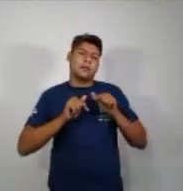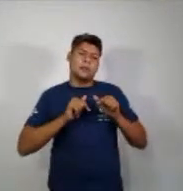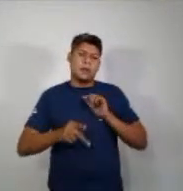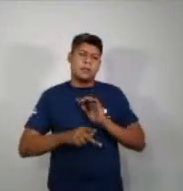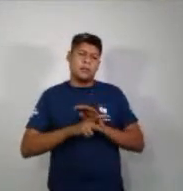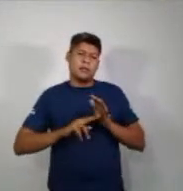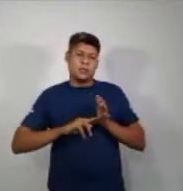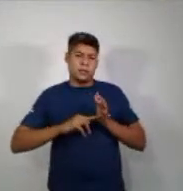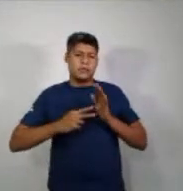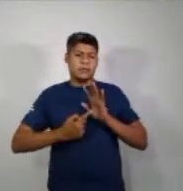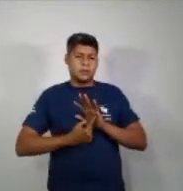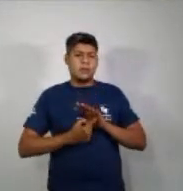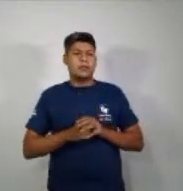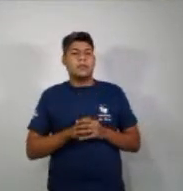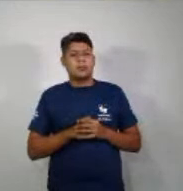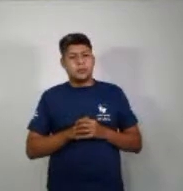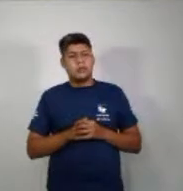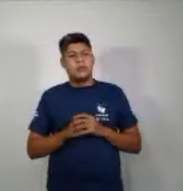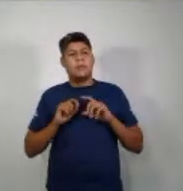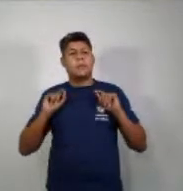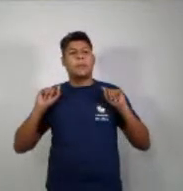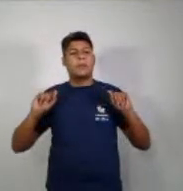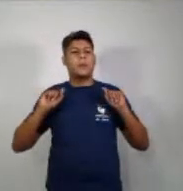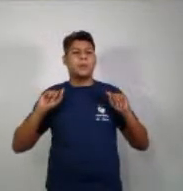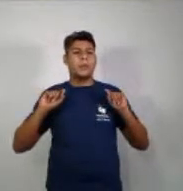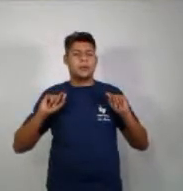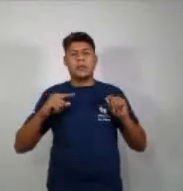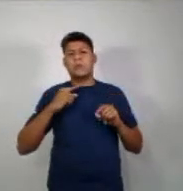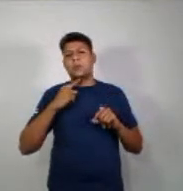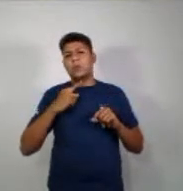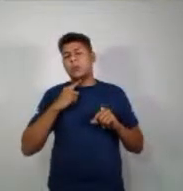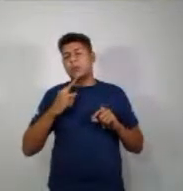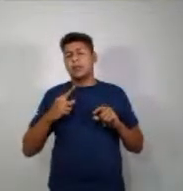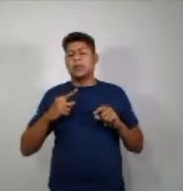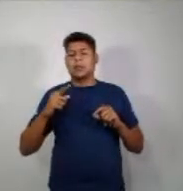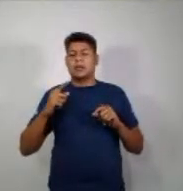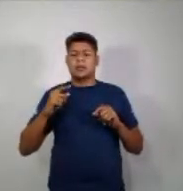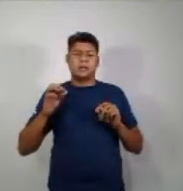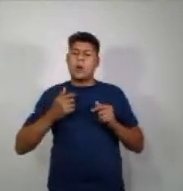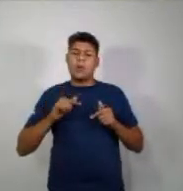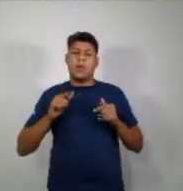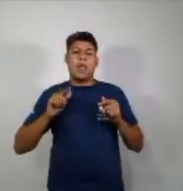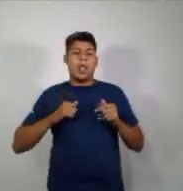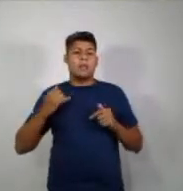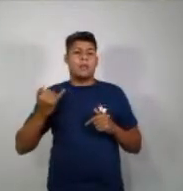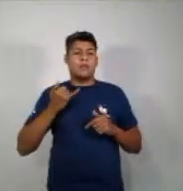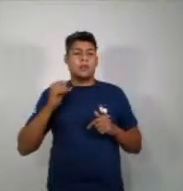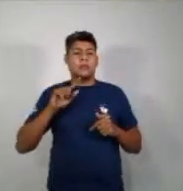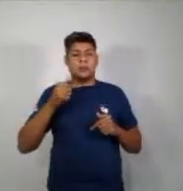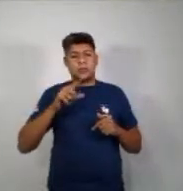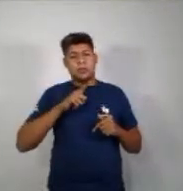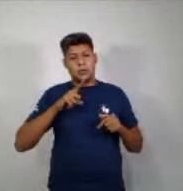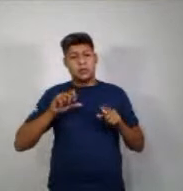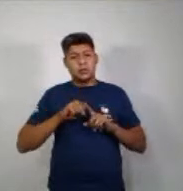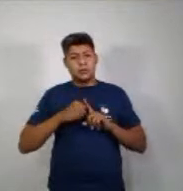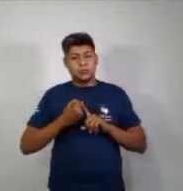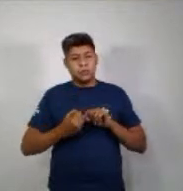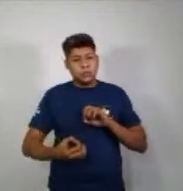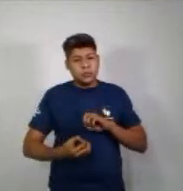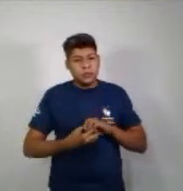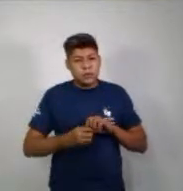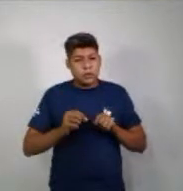tradução. É muito, muito, sem dúvida, muito importante para ele. Depois ele tinha realmente uma relação com o francês muito próxima, ele